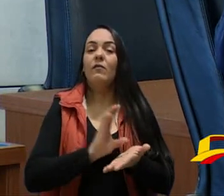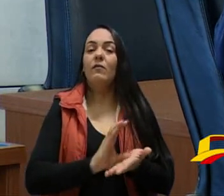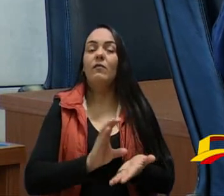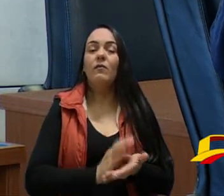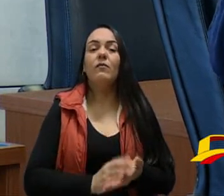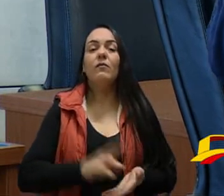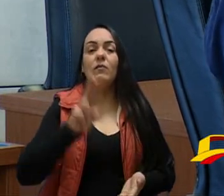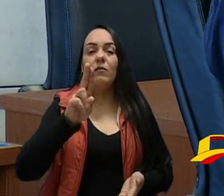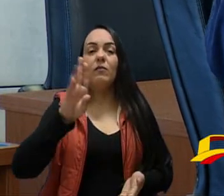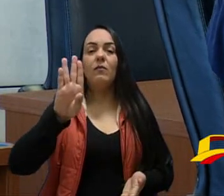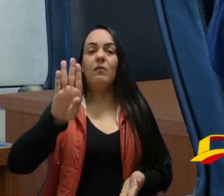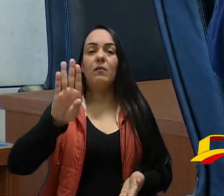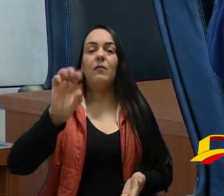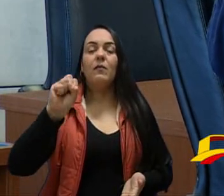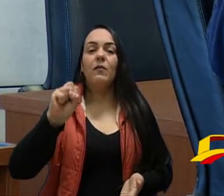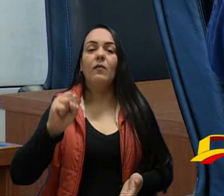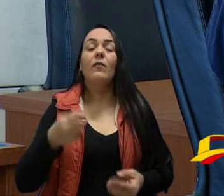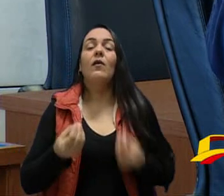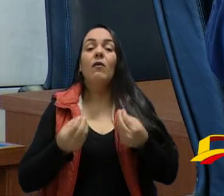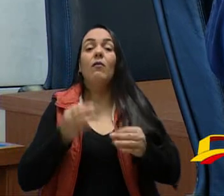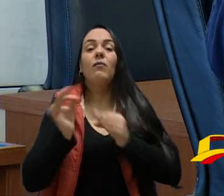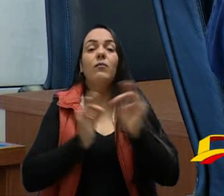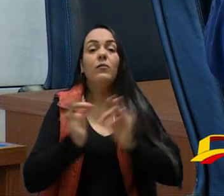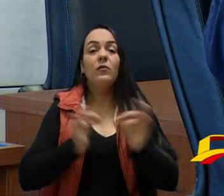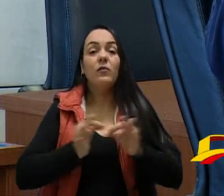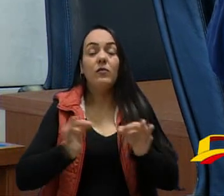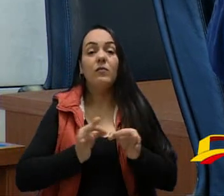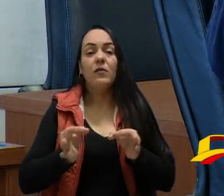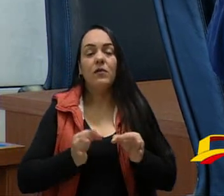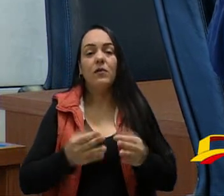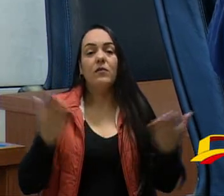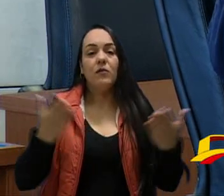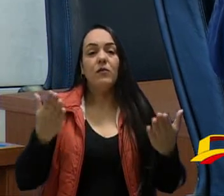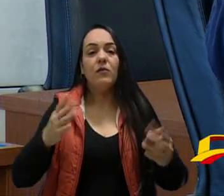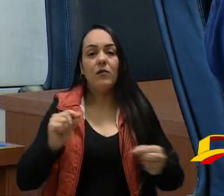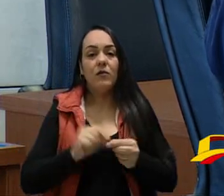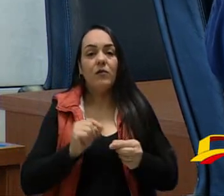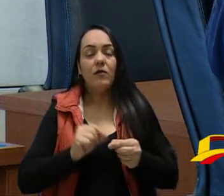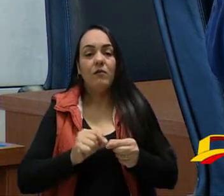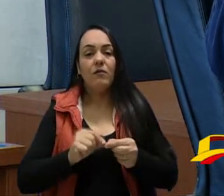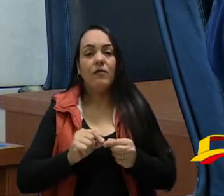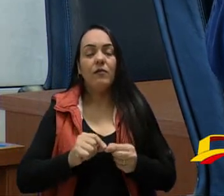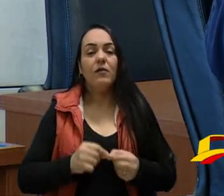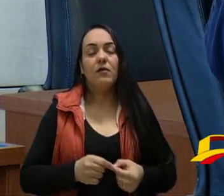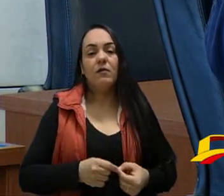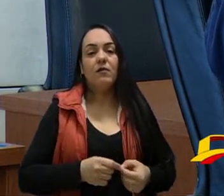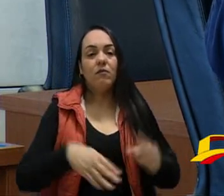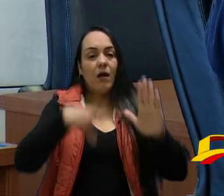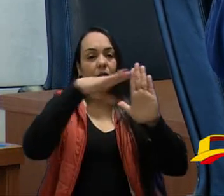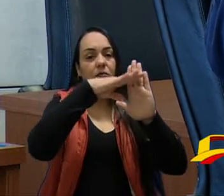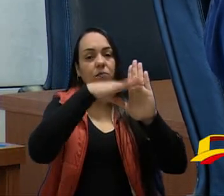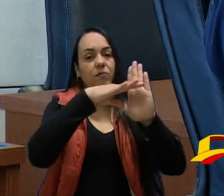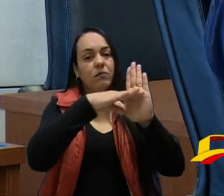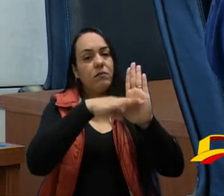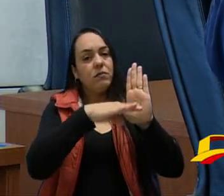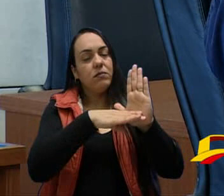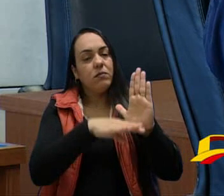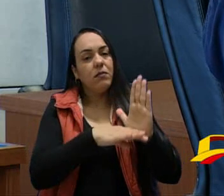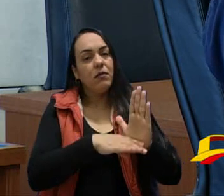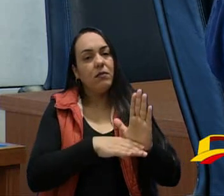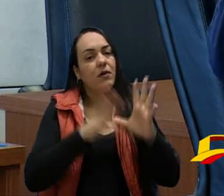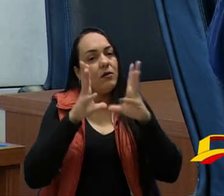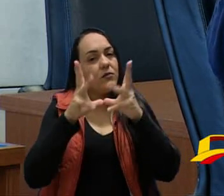as ubs né quais são os programas os programas que e hoje são desenvolvidos no ubs são eles que estão aqui no são